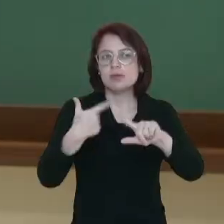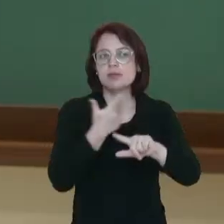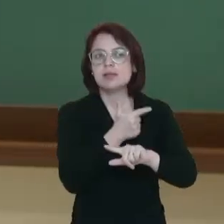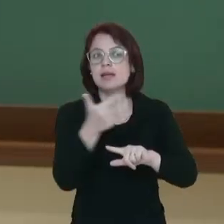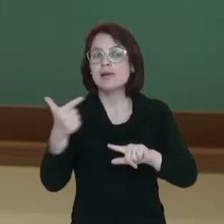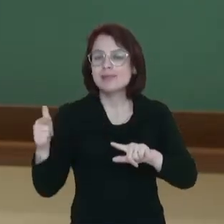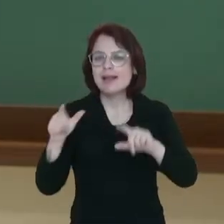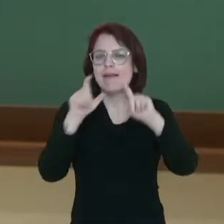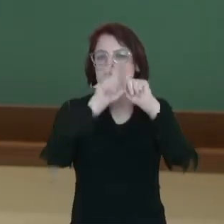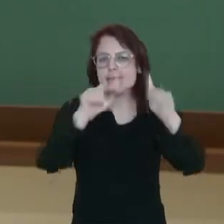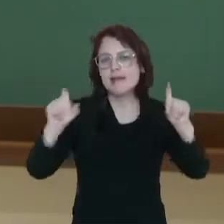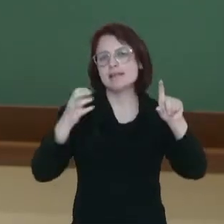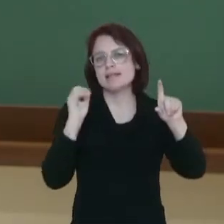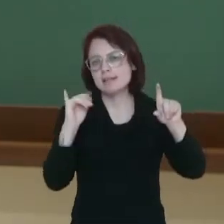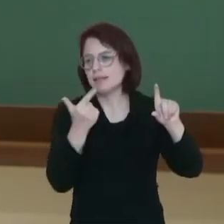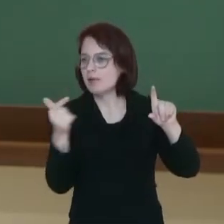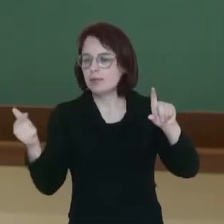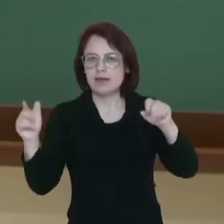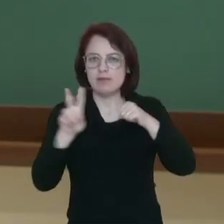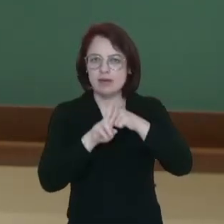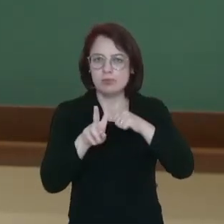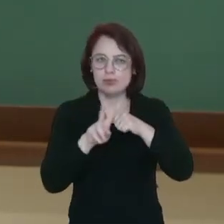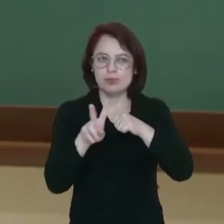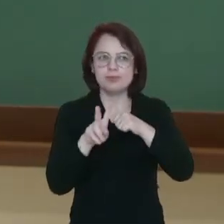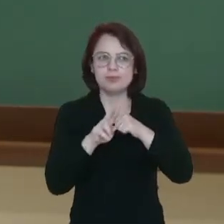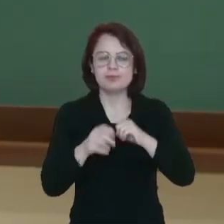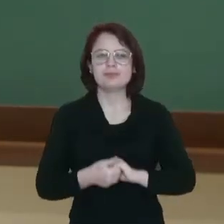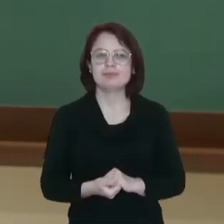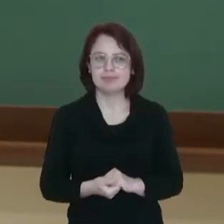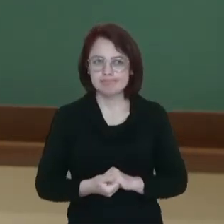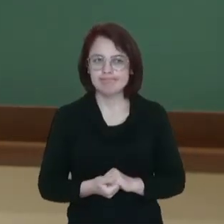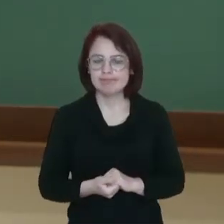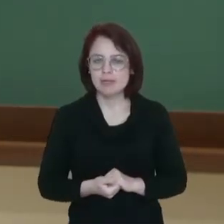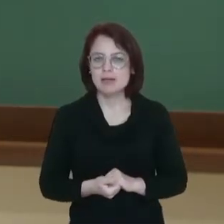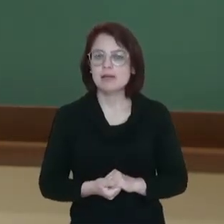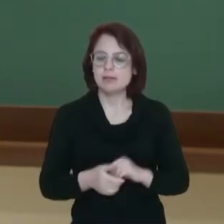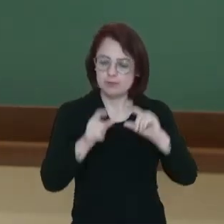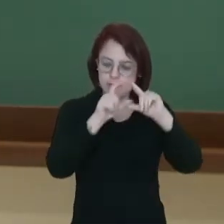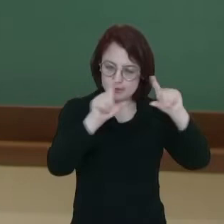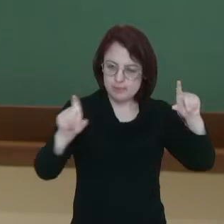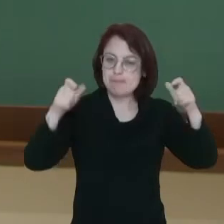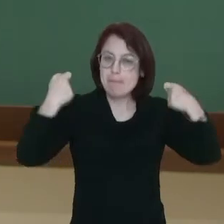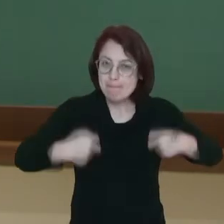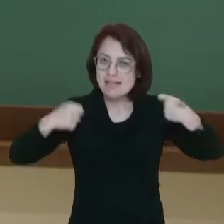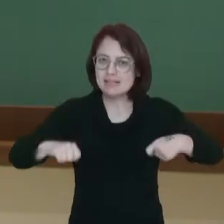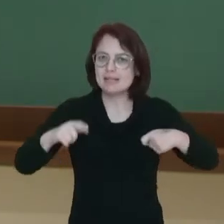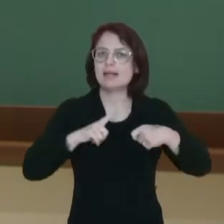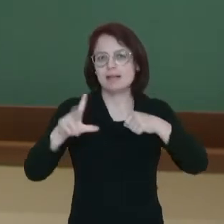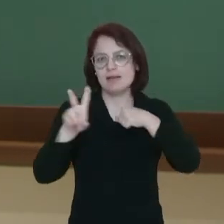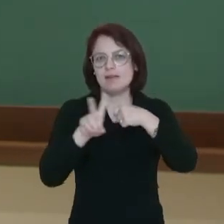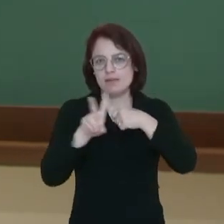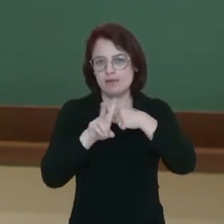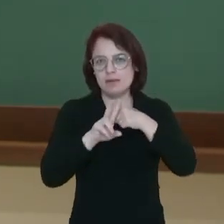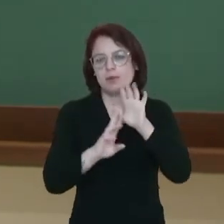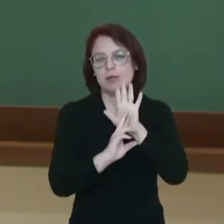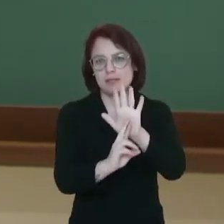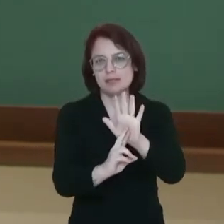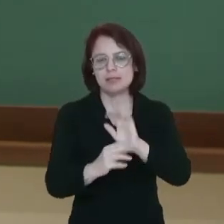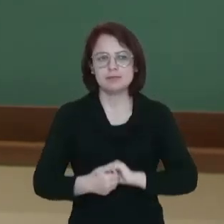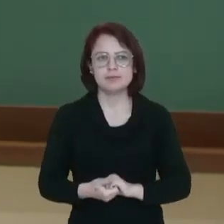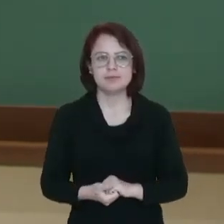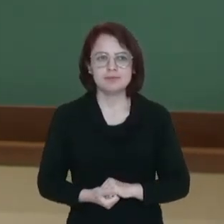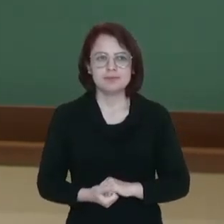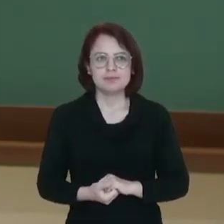sem verbo. Então, para eu ter ali constatado uma oração, eu preciso ter ali o verbo representado, tá